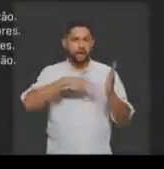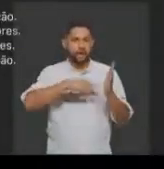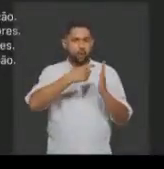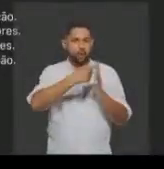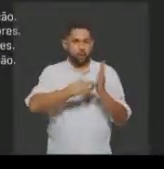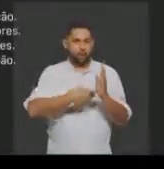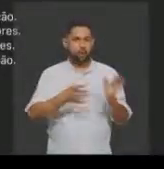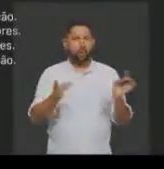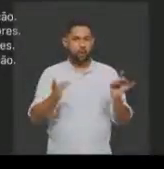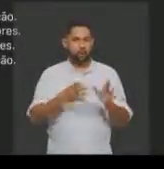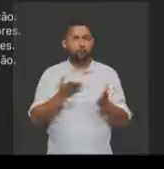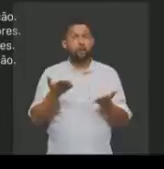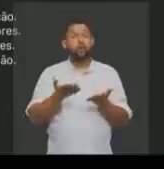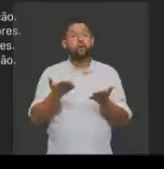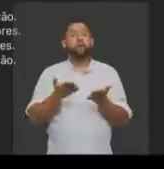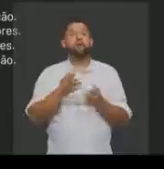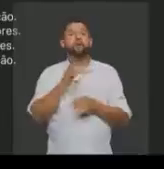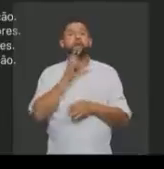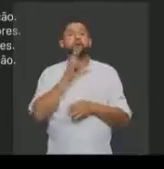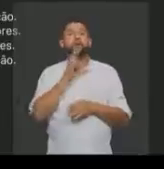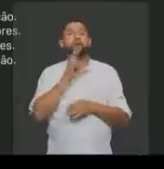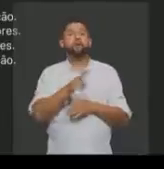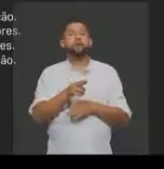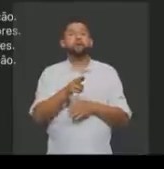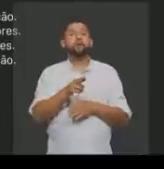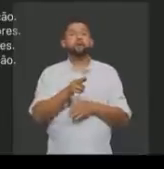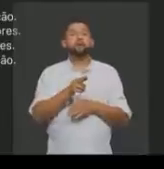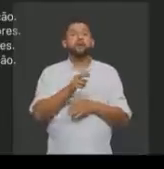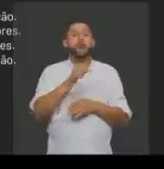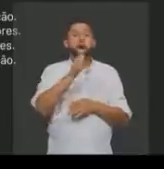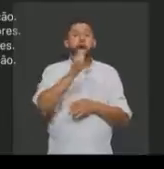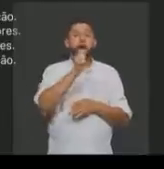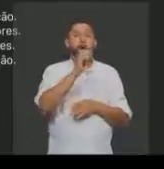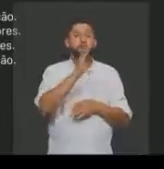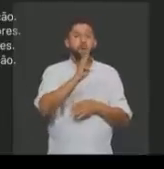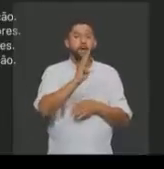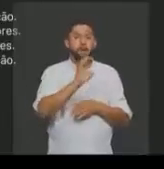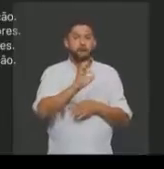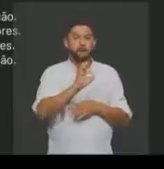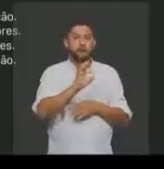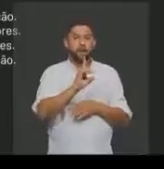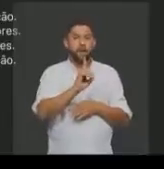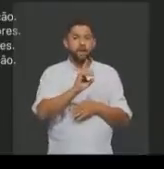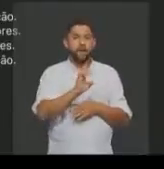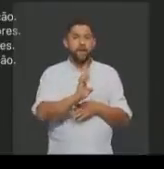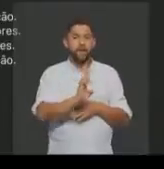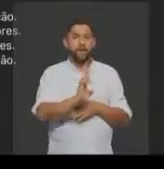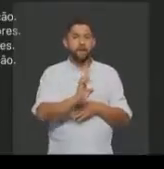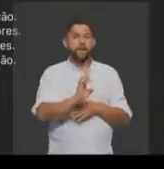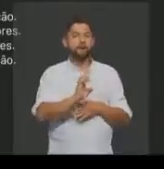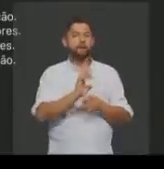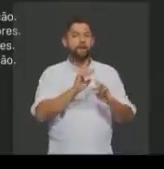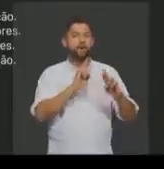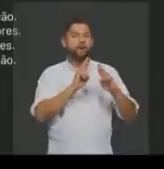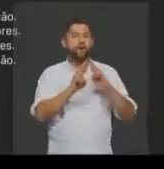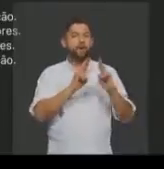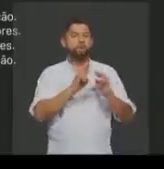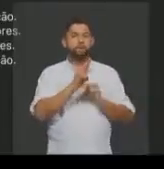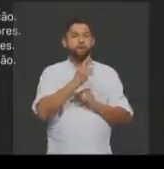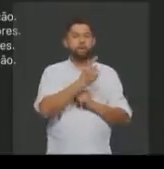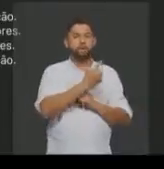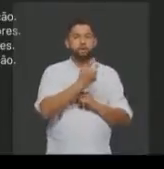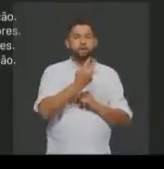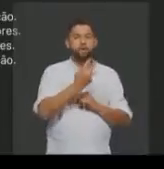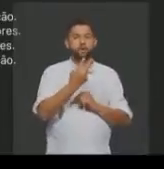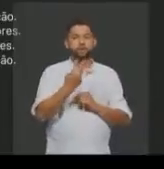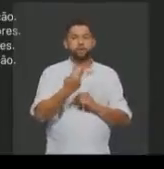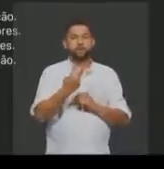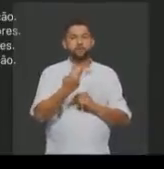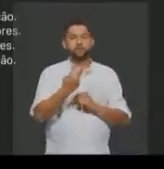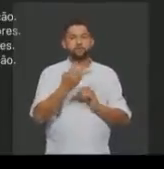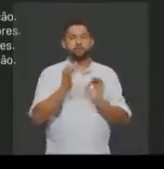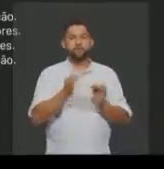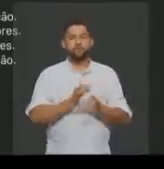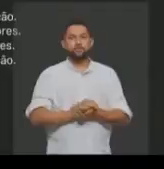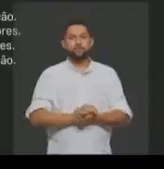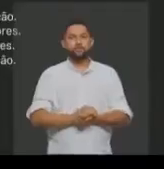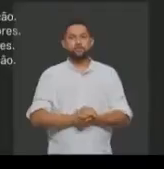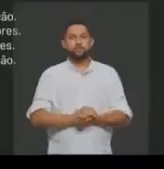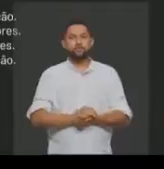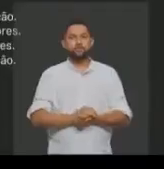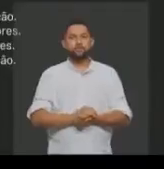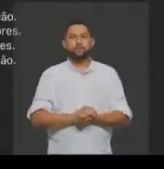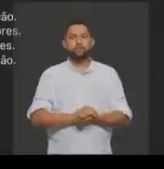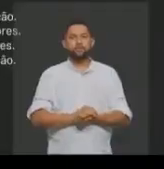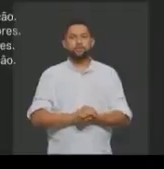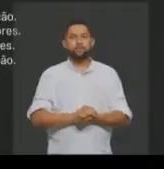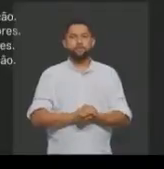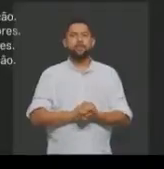a rapidez das transformações químicas relacionadas aos exemplos 1, 2 e 3, respectivamente? Então, olha